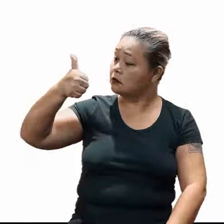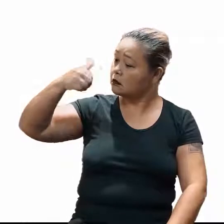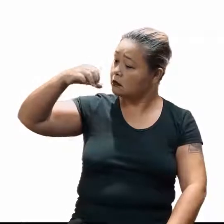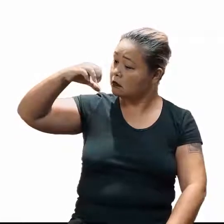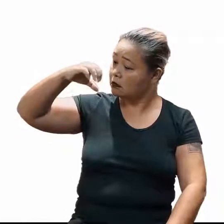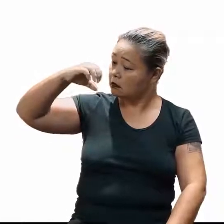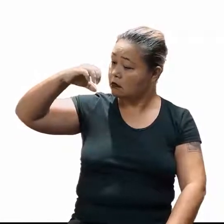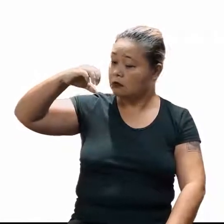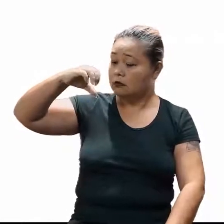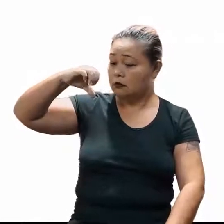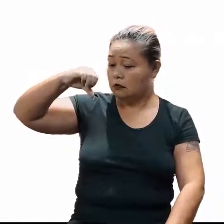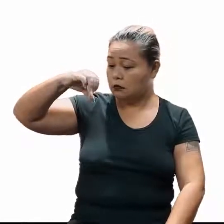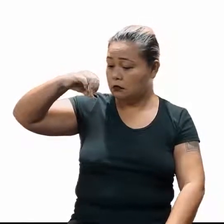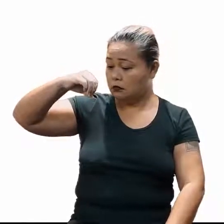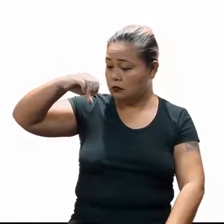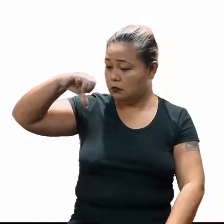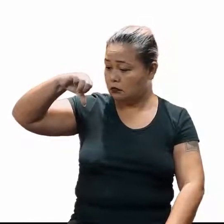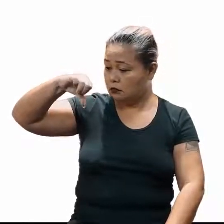1909.